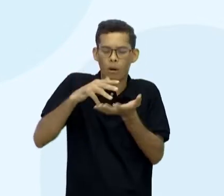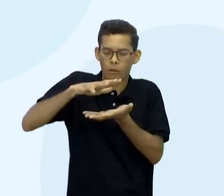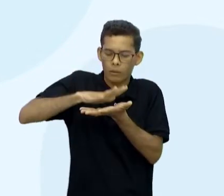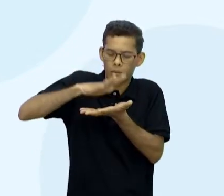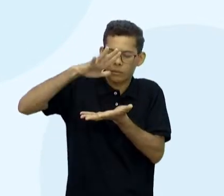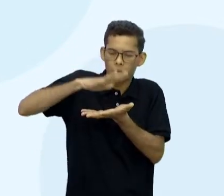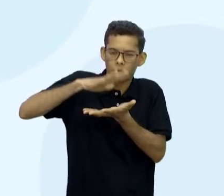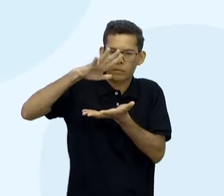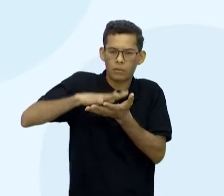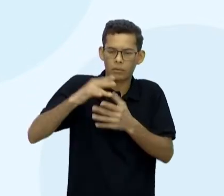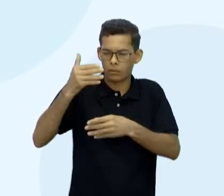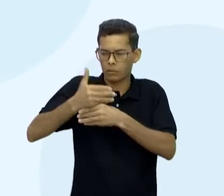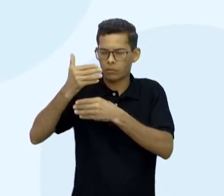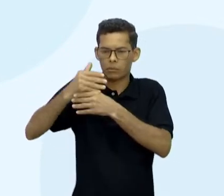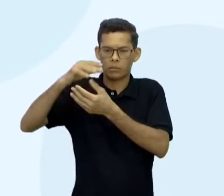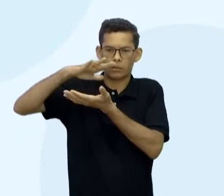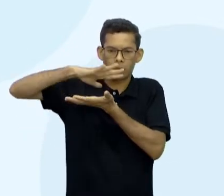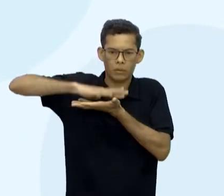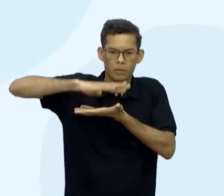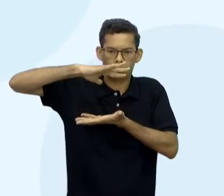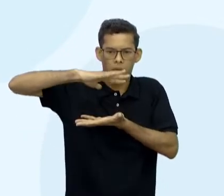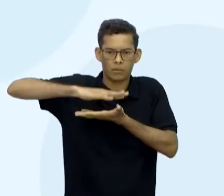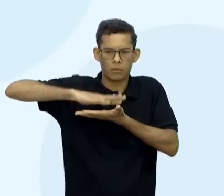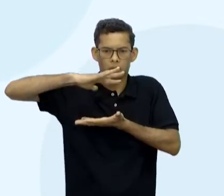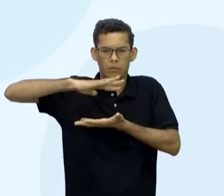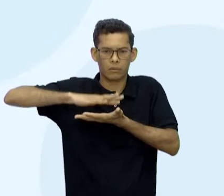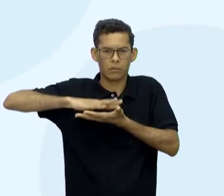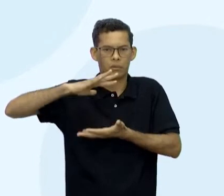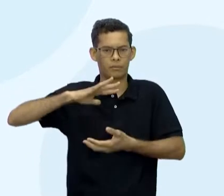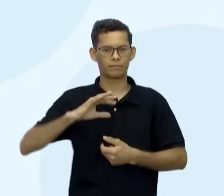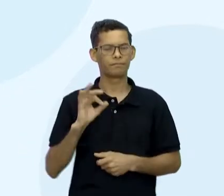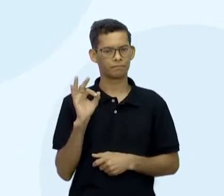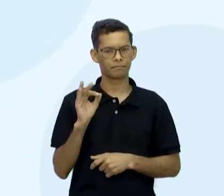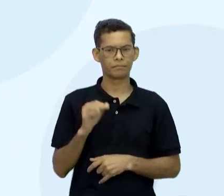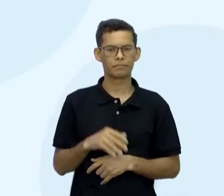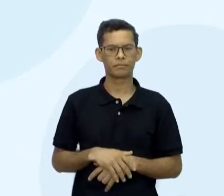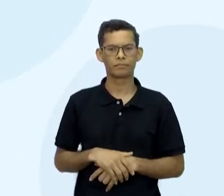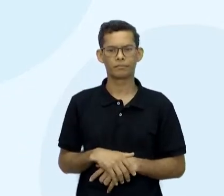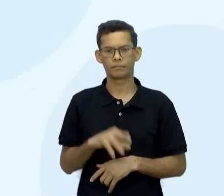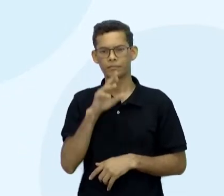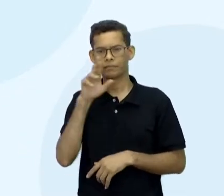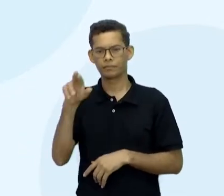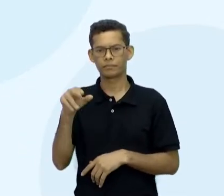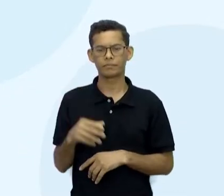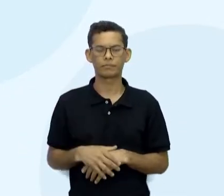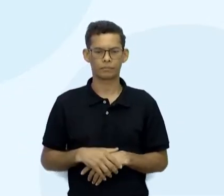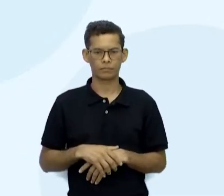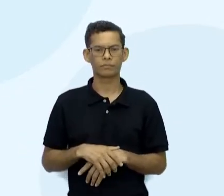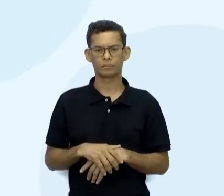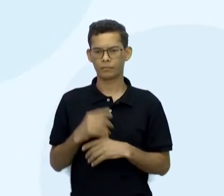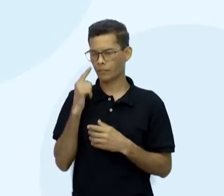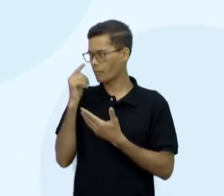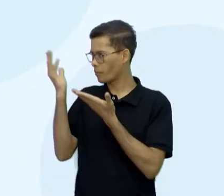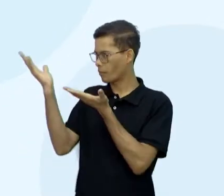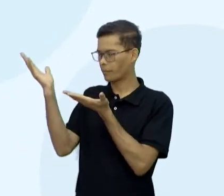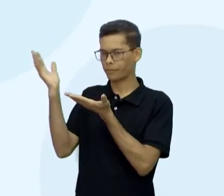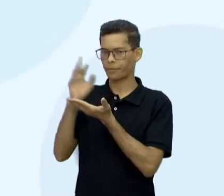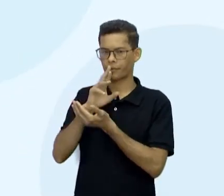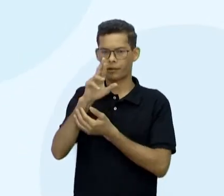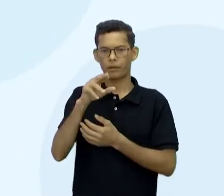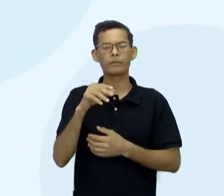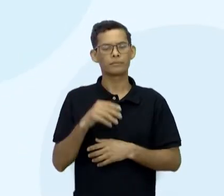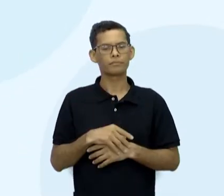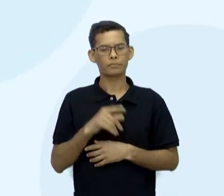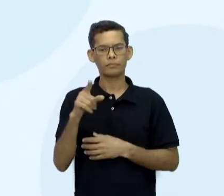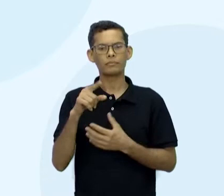bloco preso numa mola. Olha que legal aí, bacana, hein? Tá aqui a equação aqui. Então, você ficaria